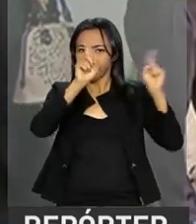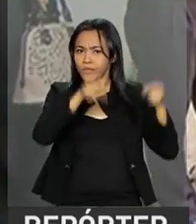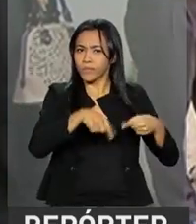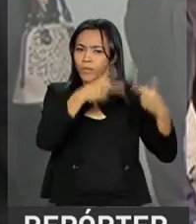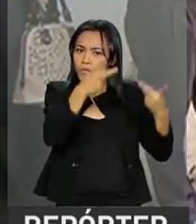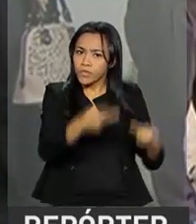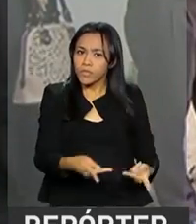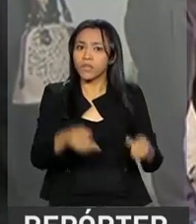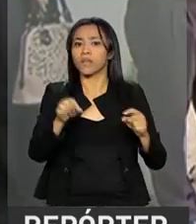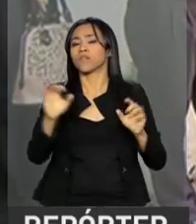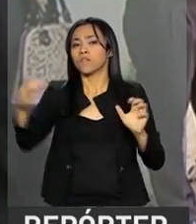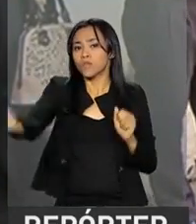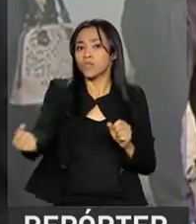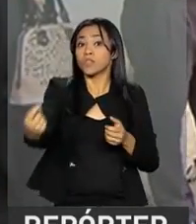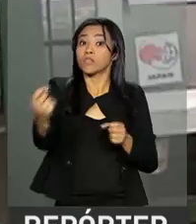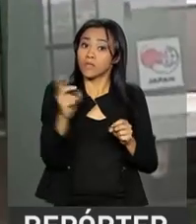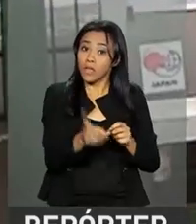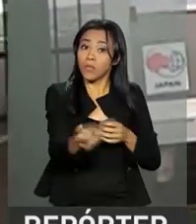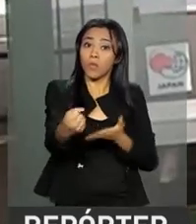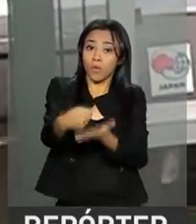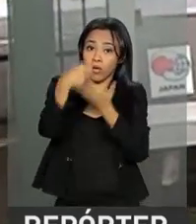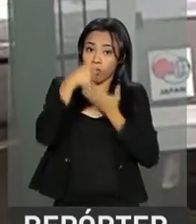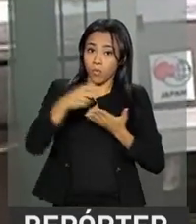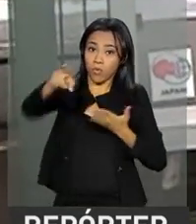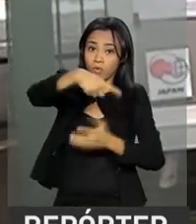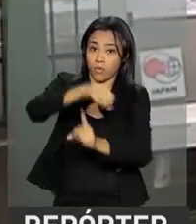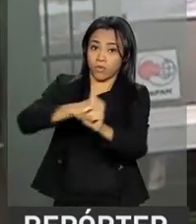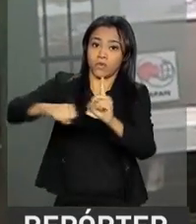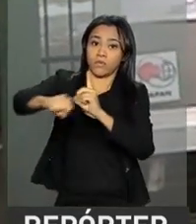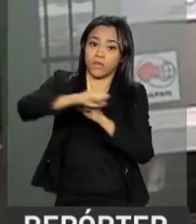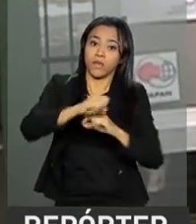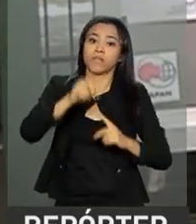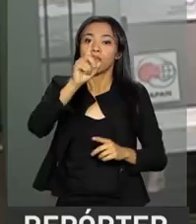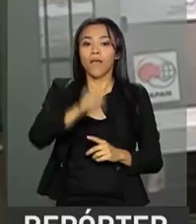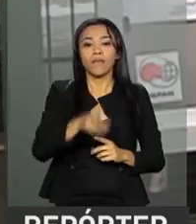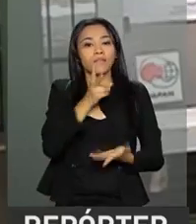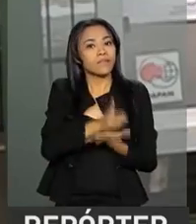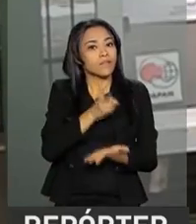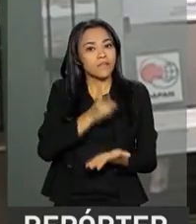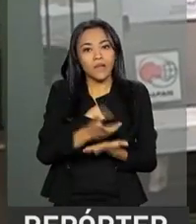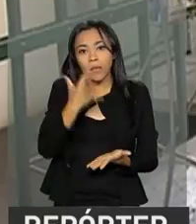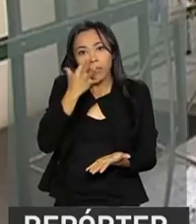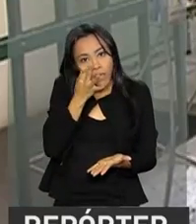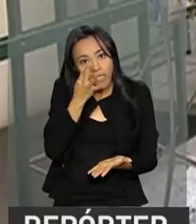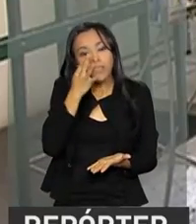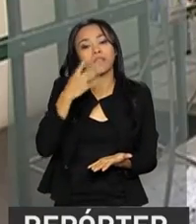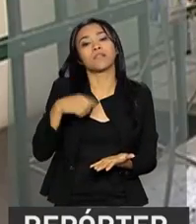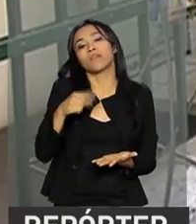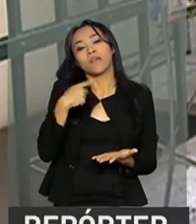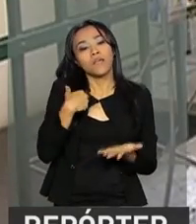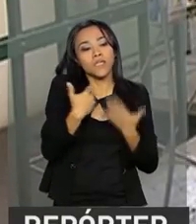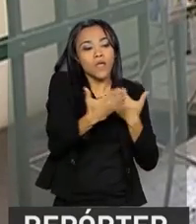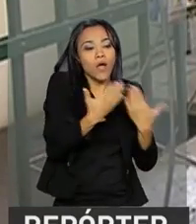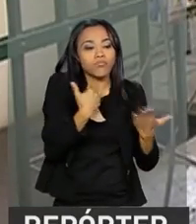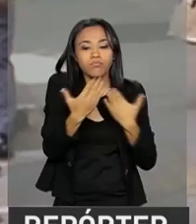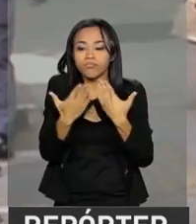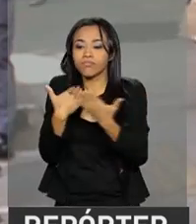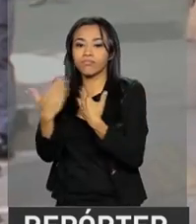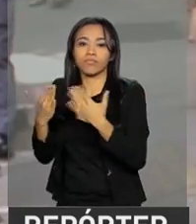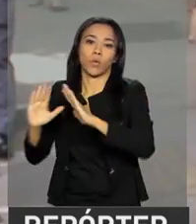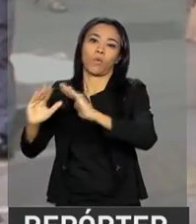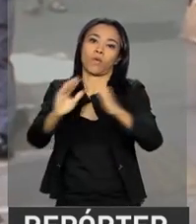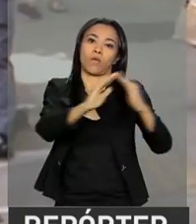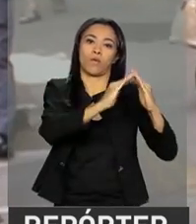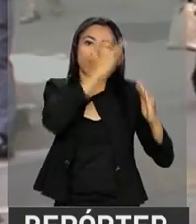em parceria com a comunidade. Mas as principais características são a presença constante e a relação dos policiais com os moradores.